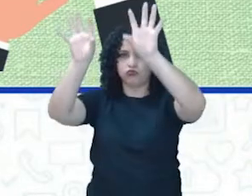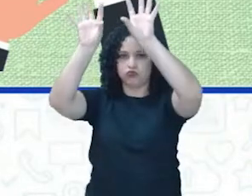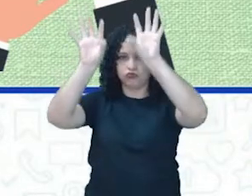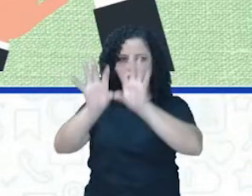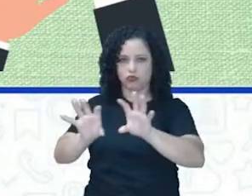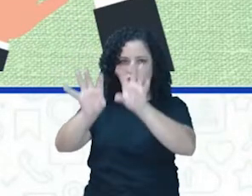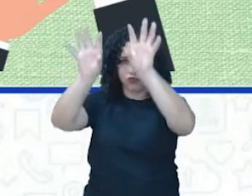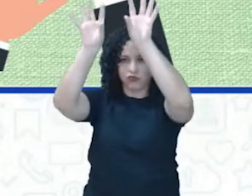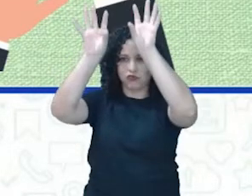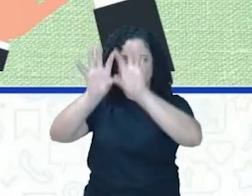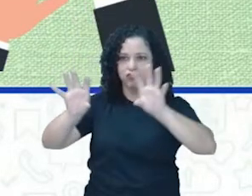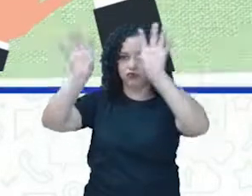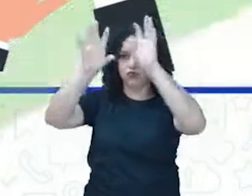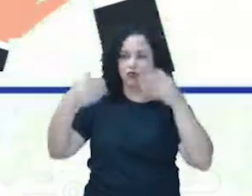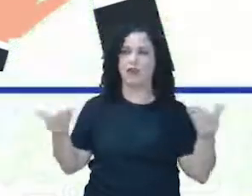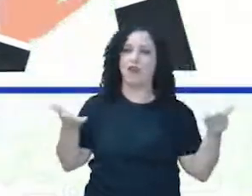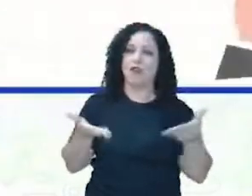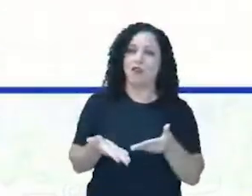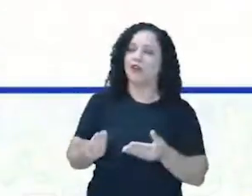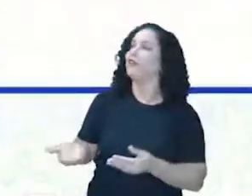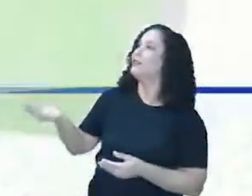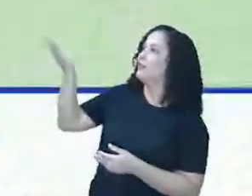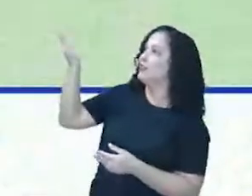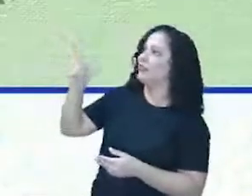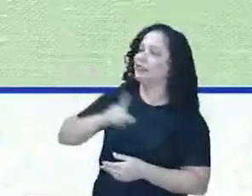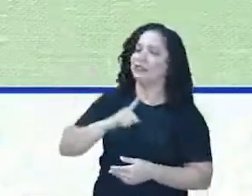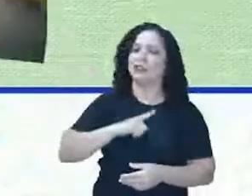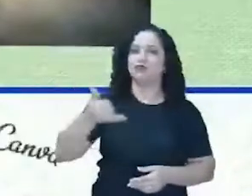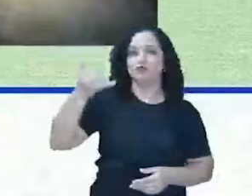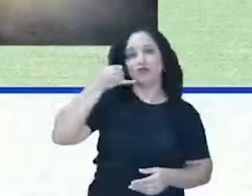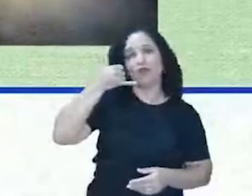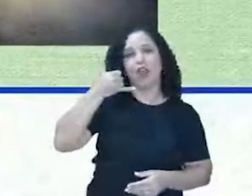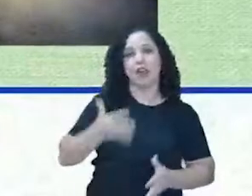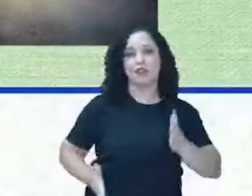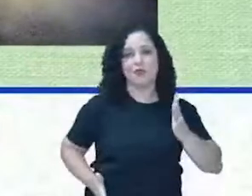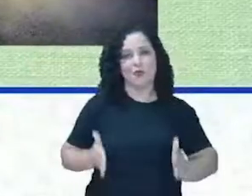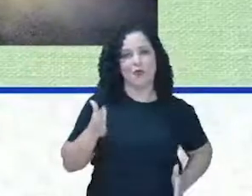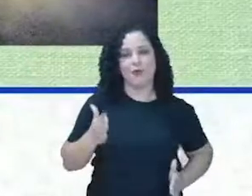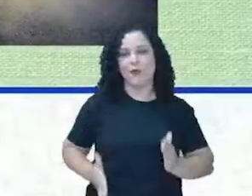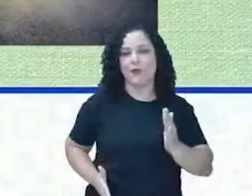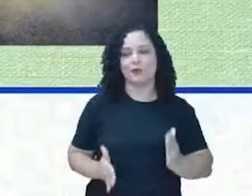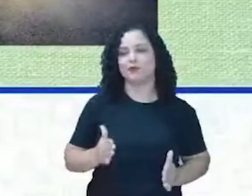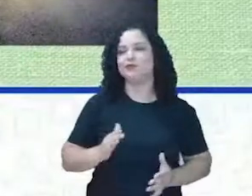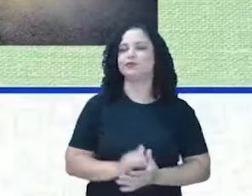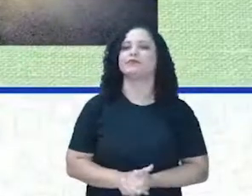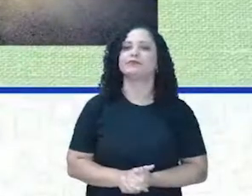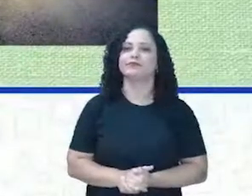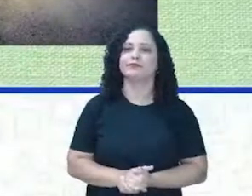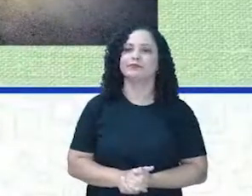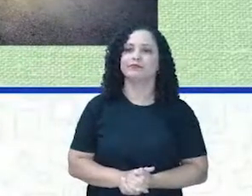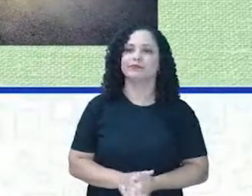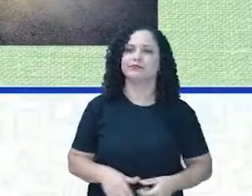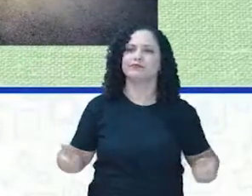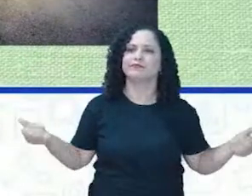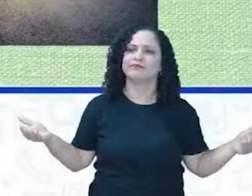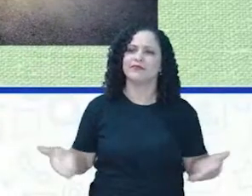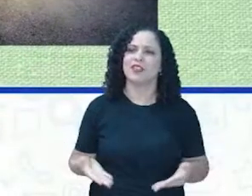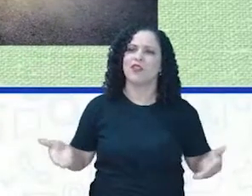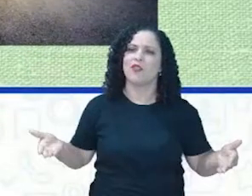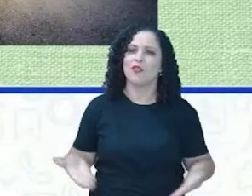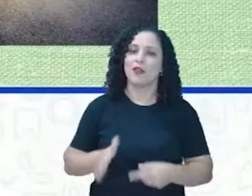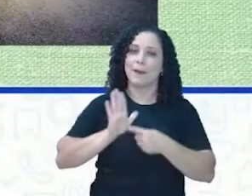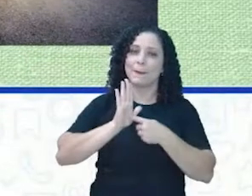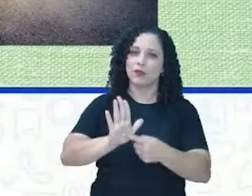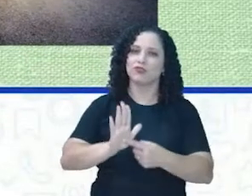a inteligência artificial, a gente tem um robozinho aí, ok? Então, vamos adiantar aí, já começando